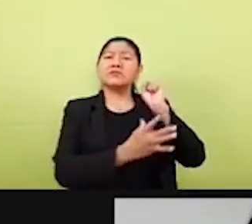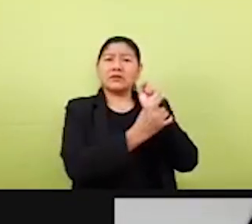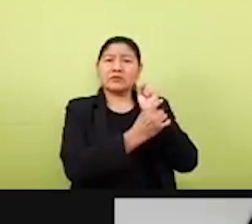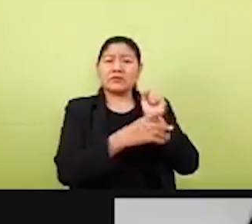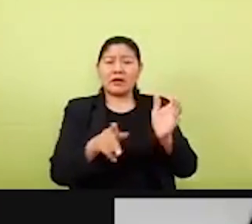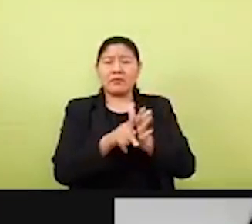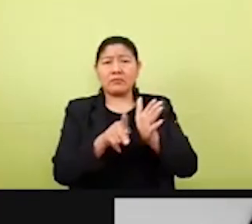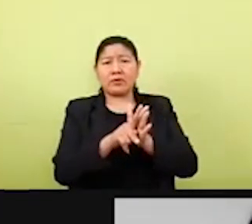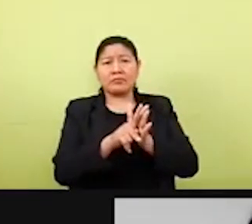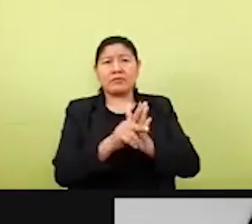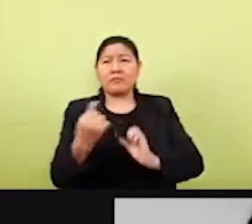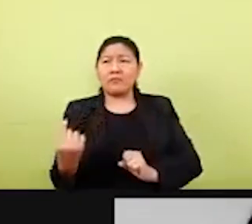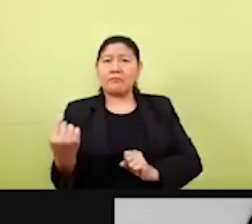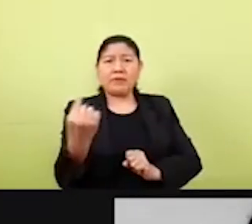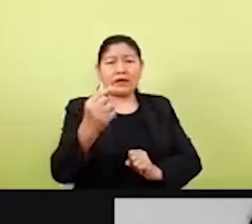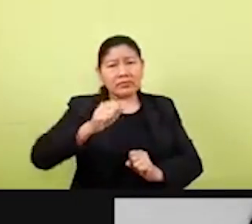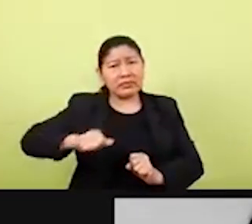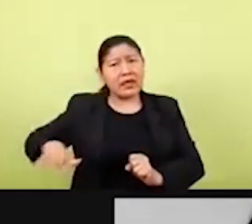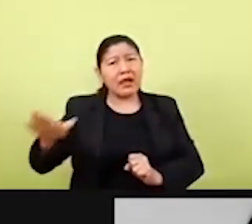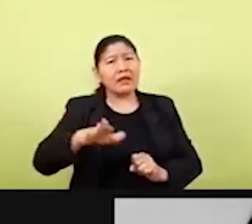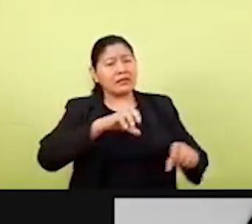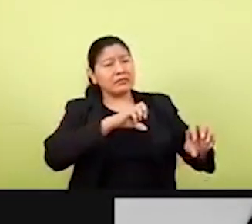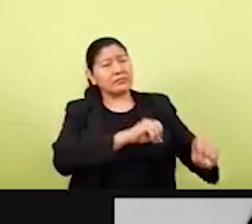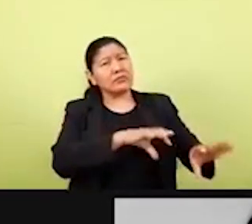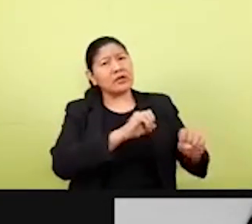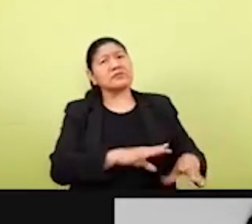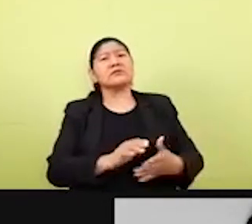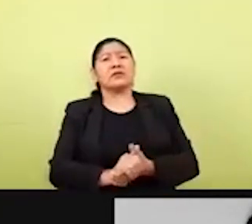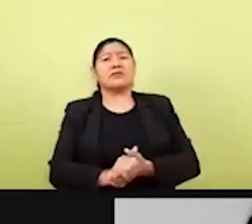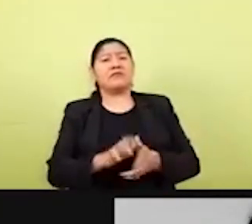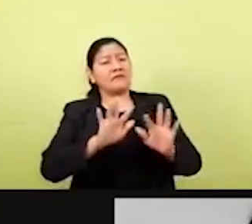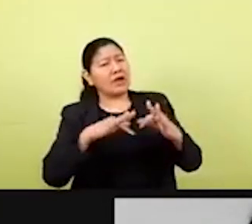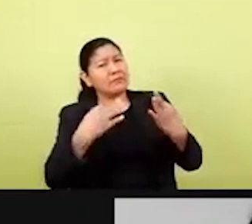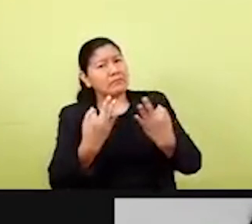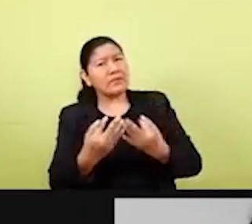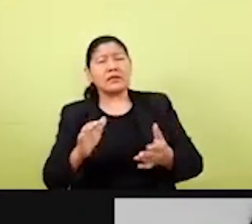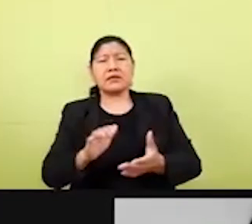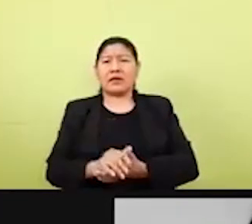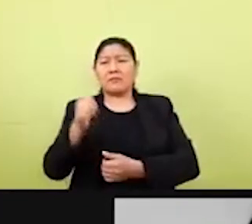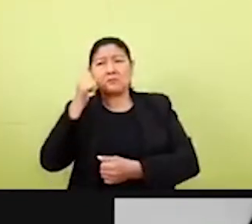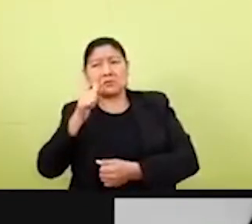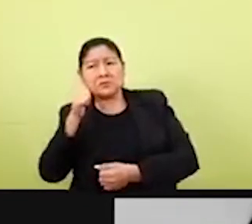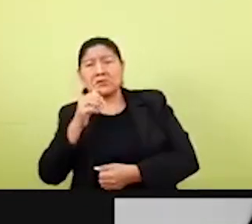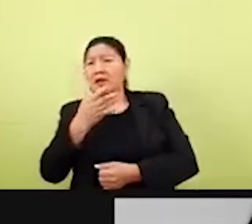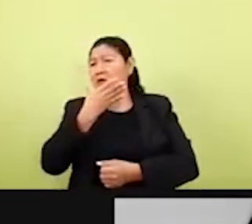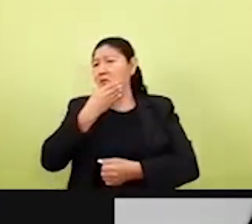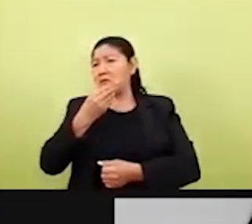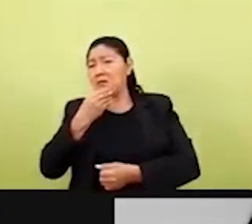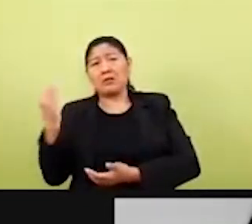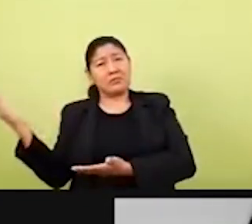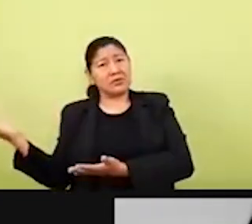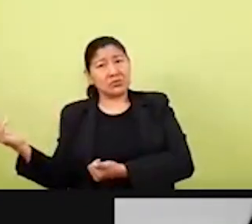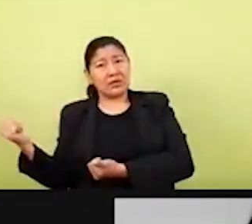saúde, política de educação, que podem também desenvolver esses programas que seriam